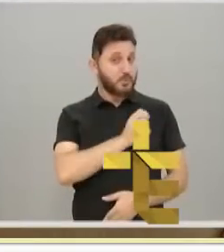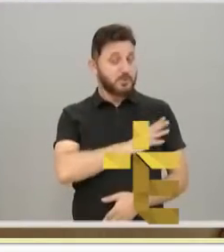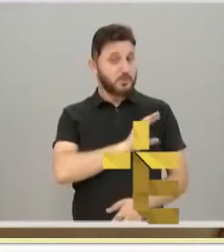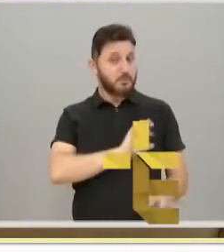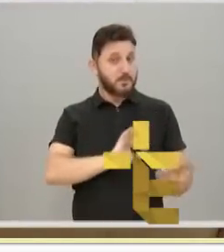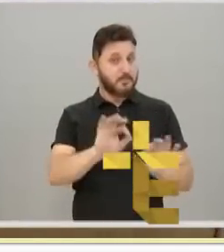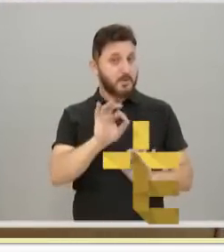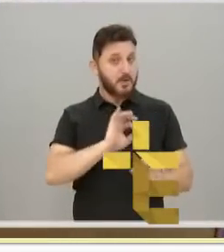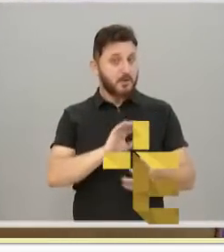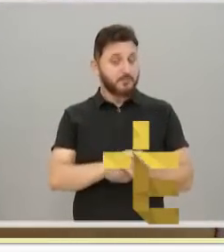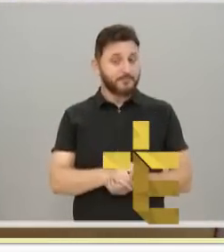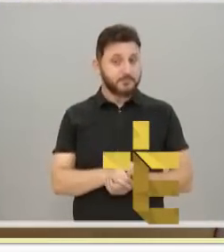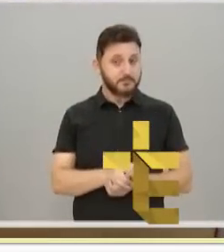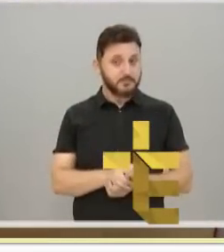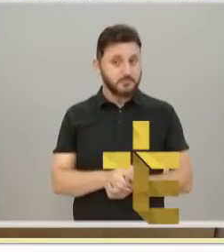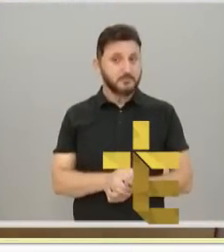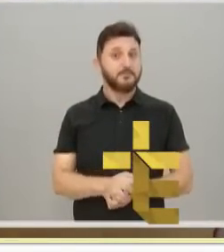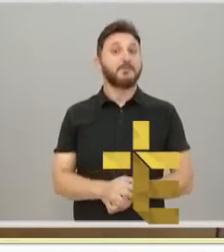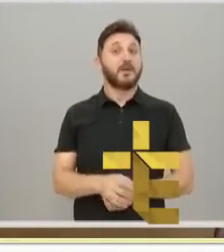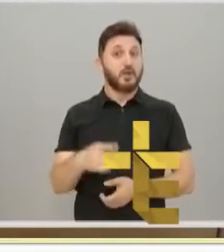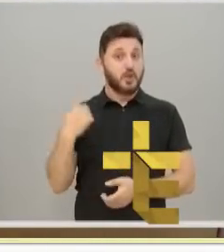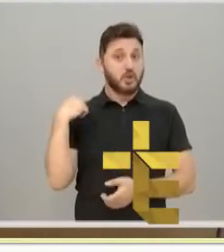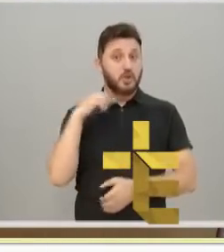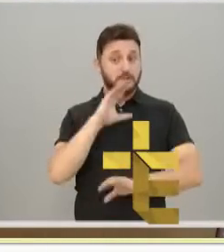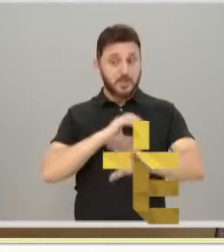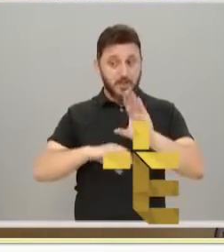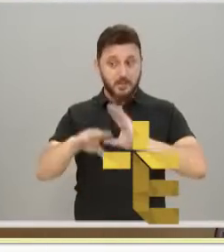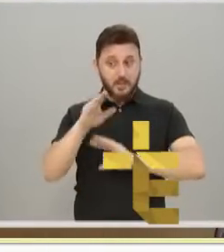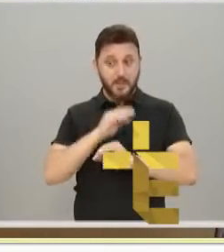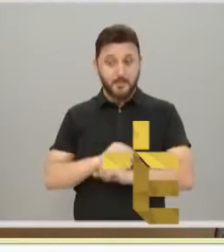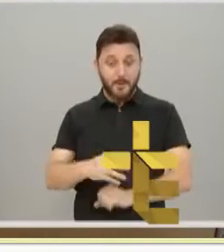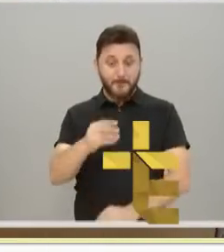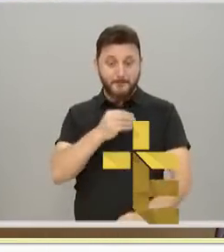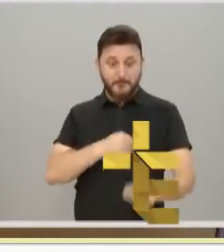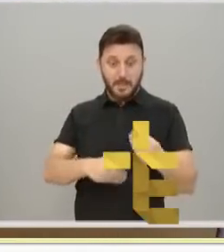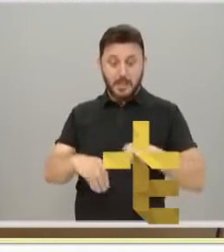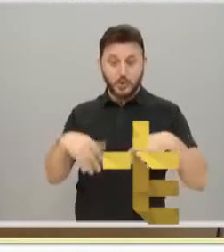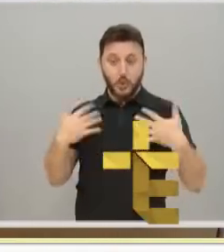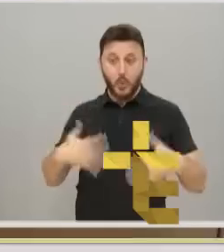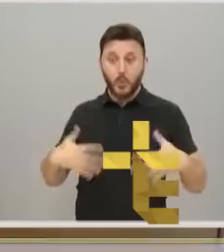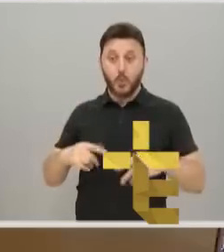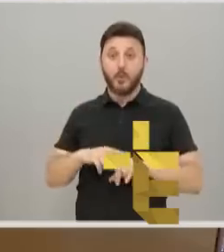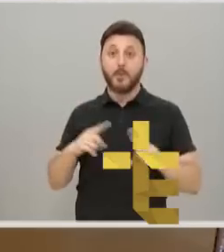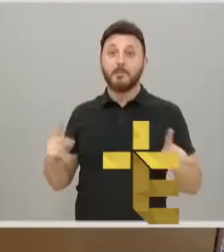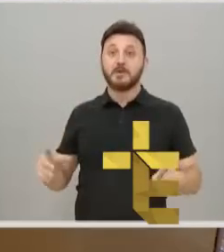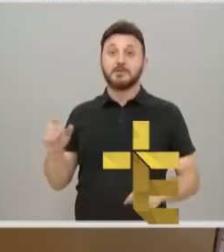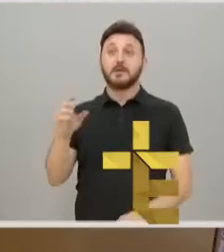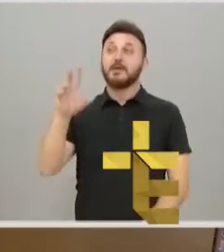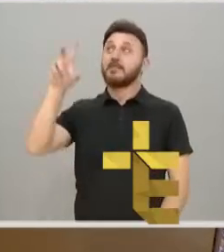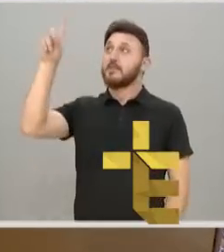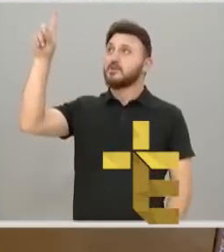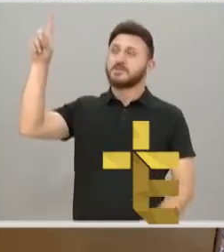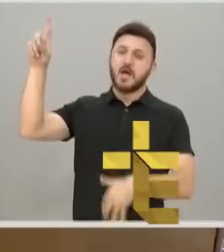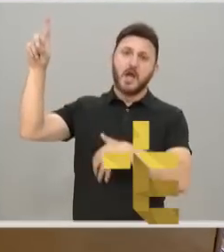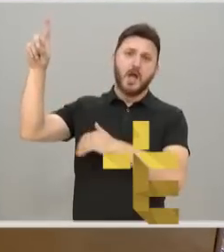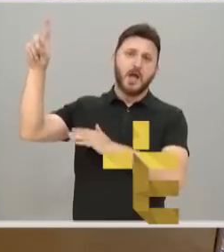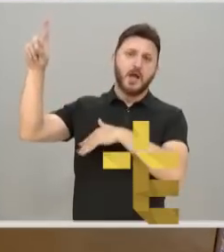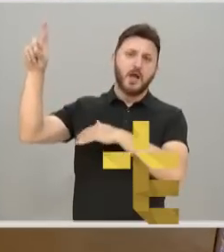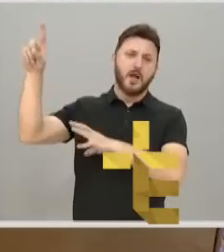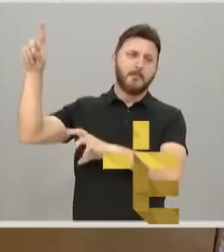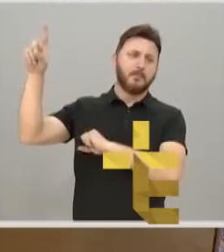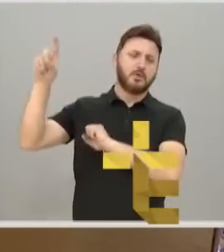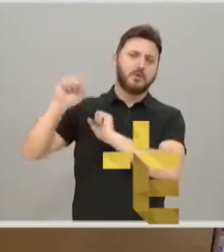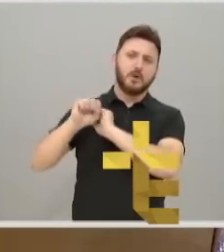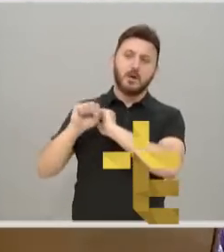dizia: grande é o nosso pecado, mas bem maior é o amor de Deus.